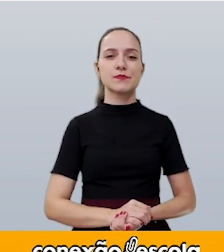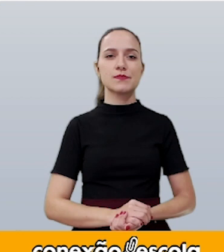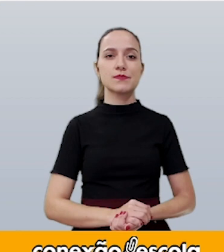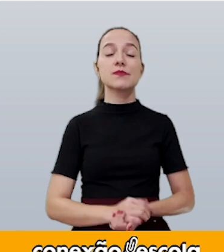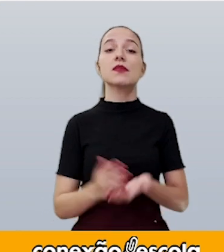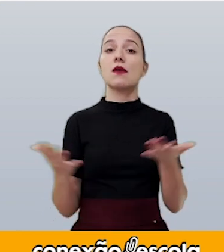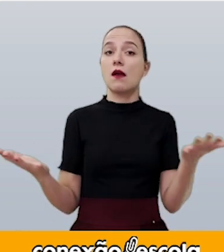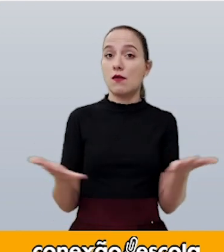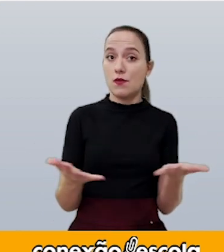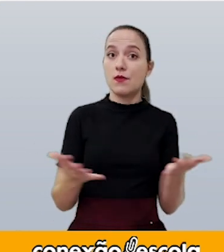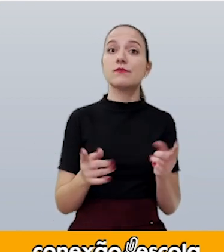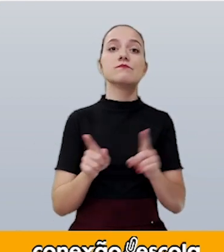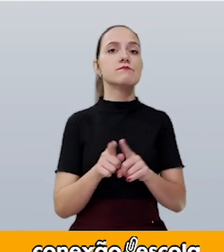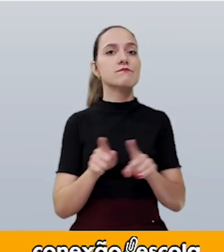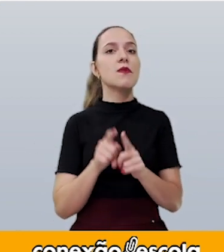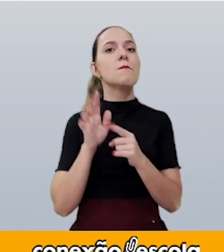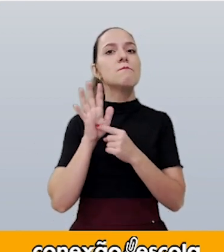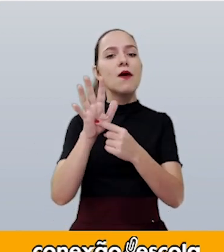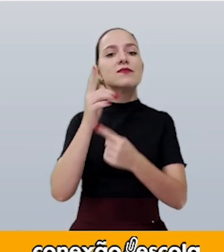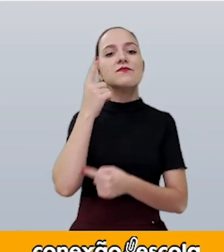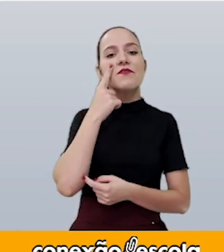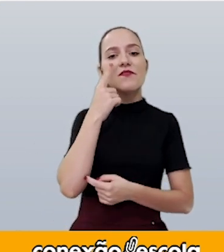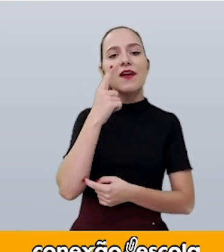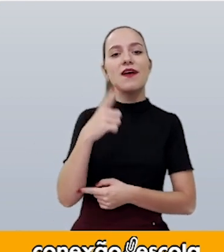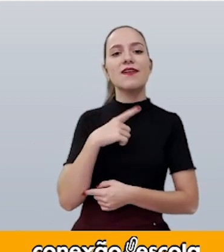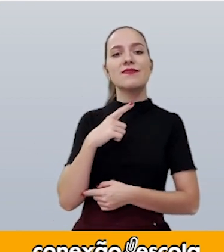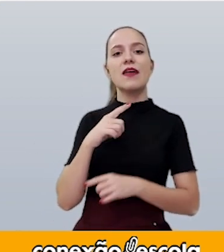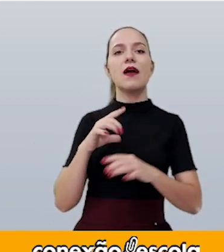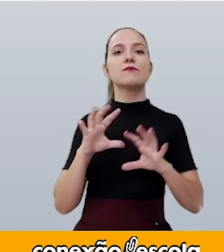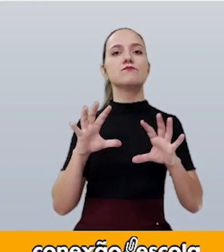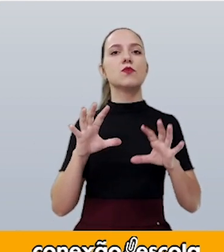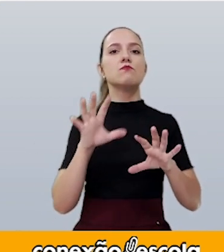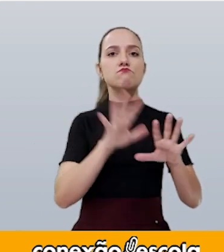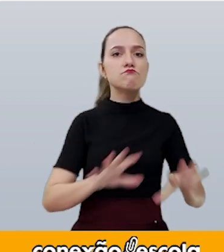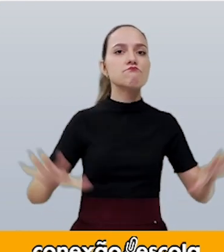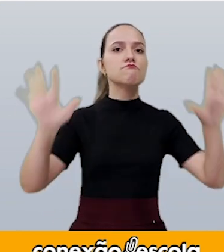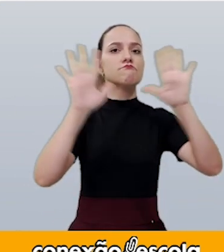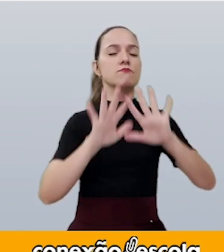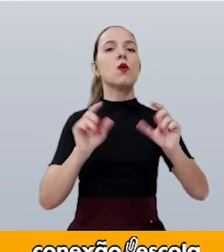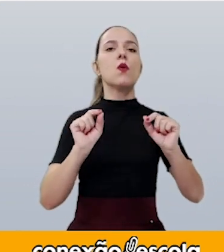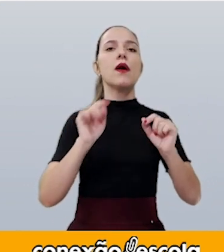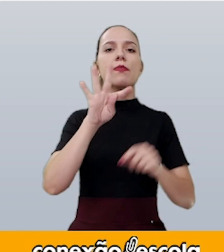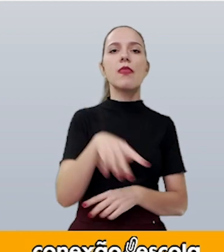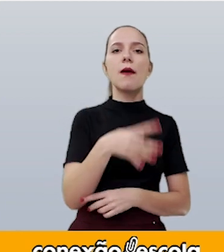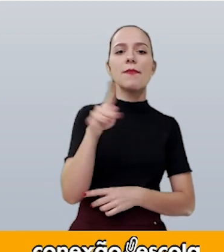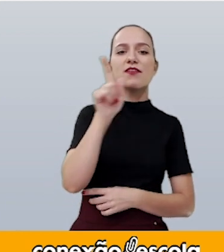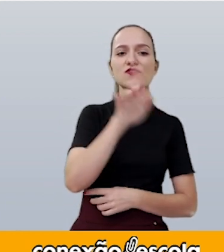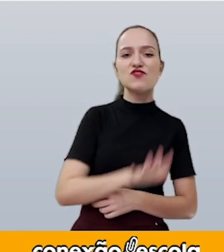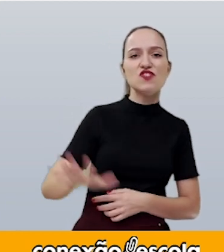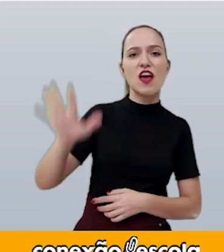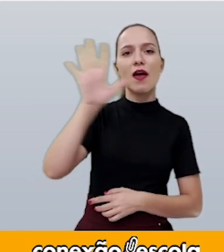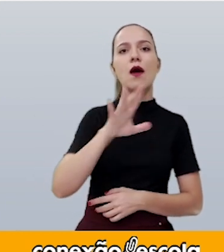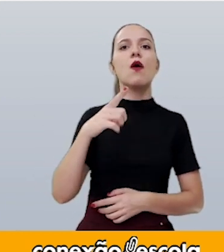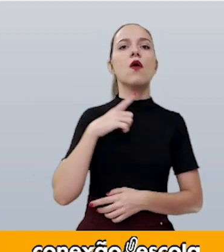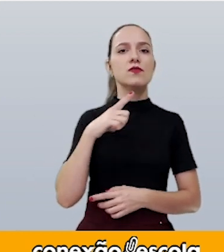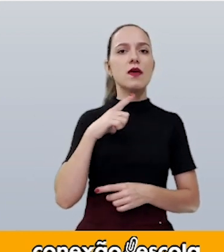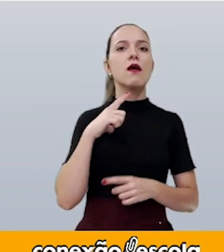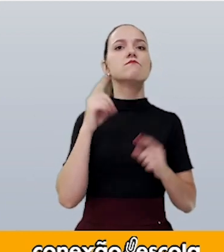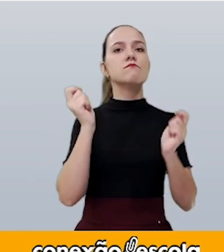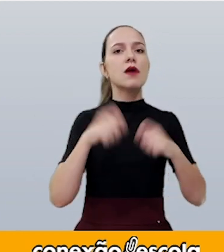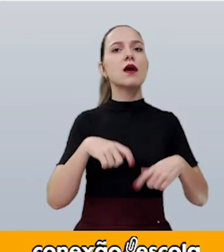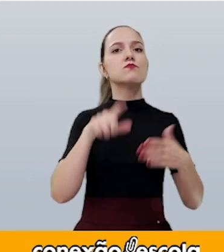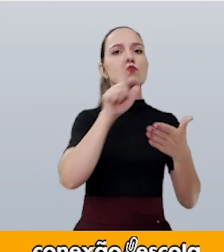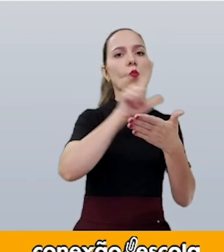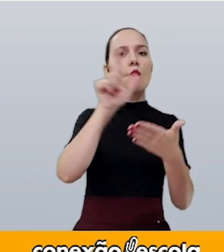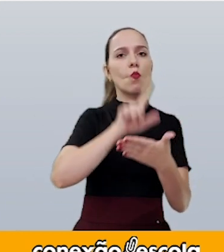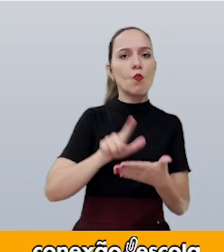E agora nós temos as células. As células são aqueles espaços que eu expliquei para vocês